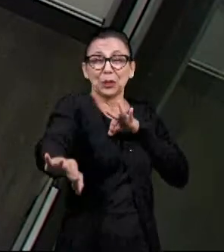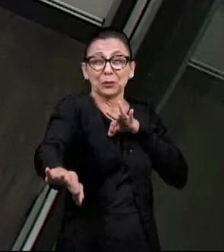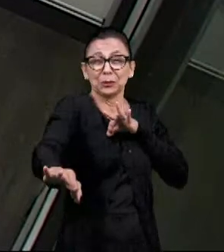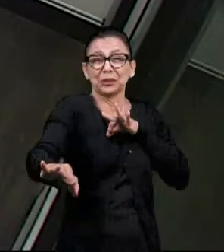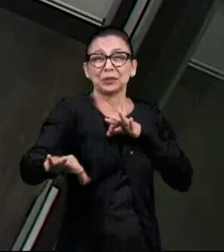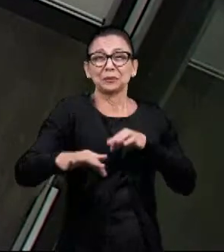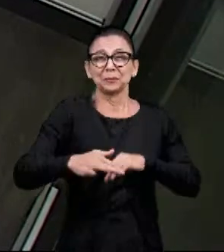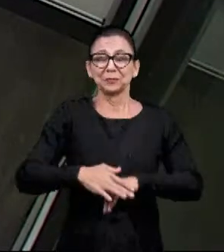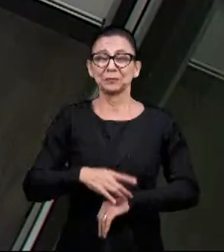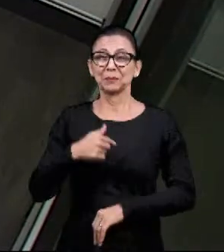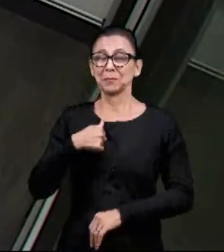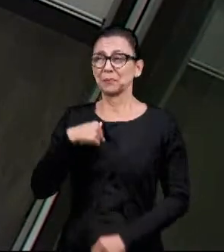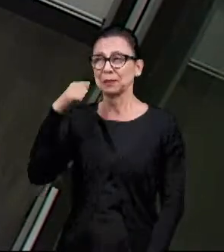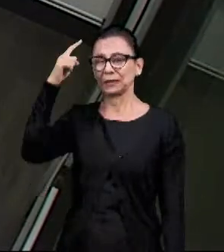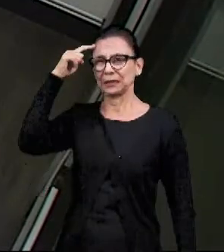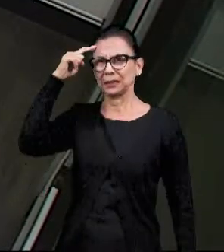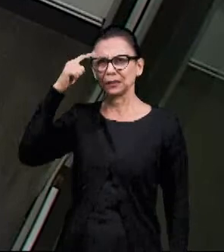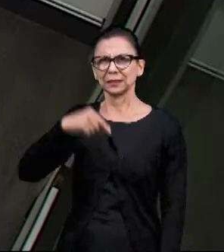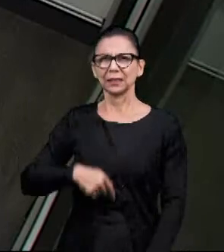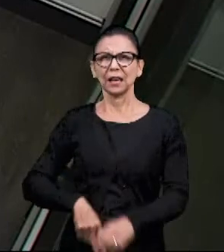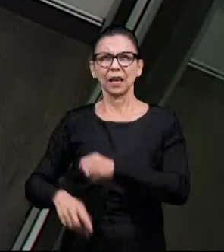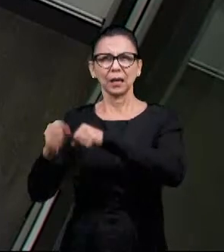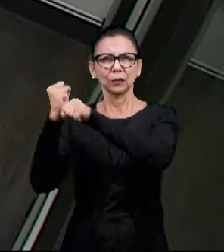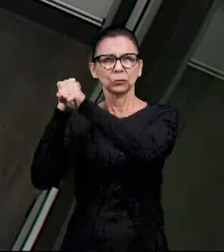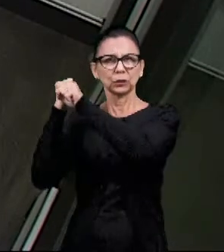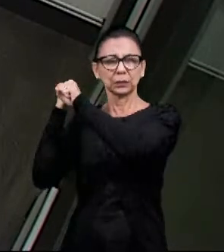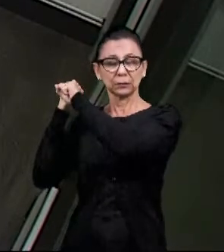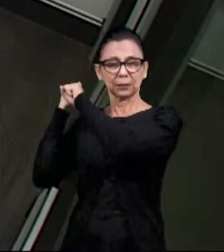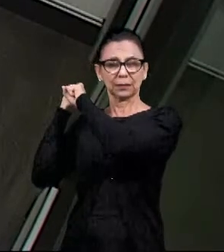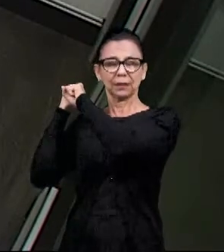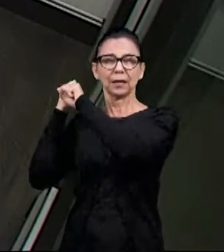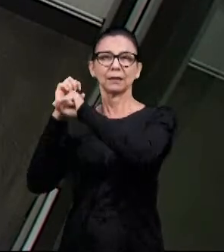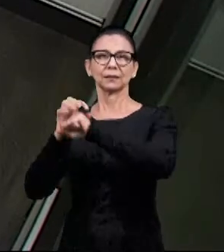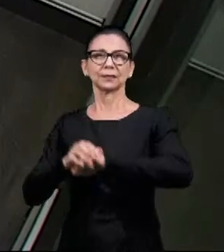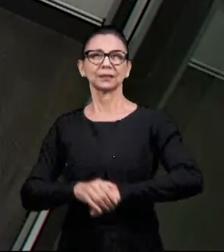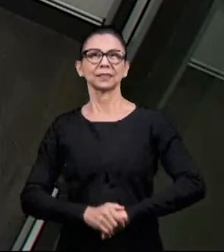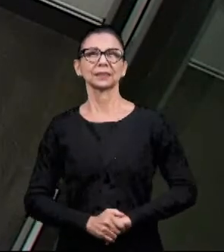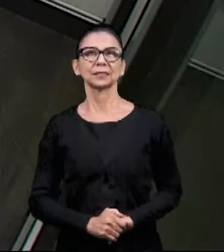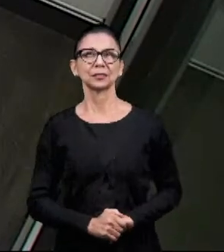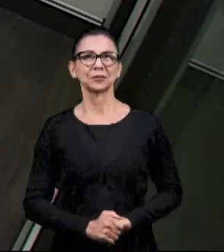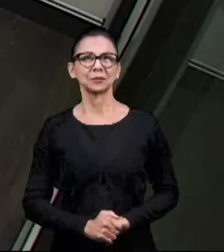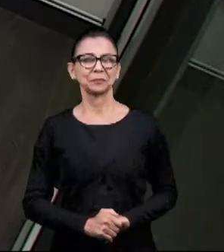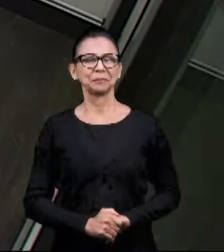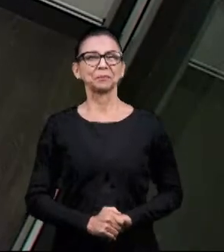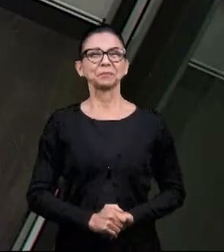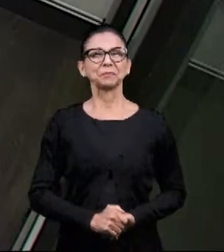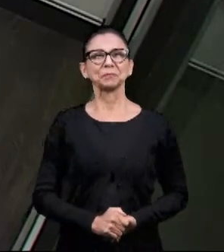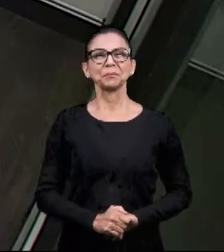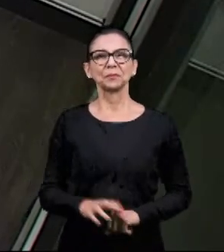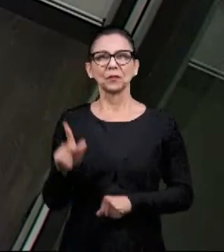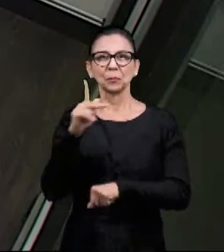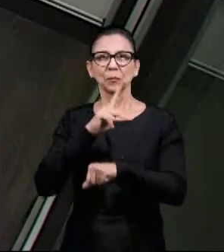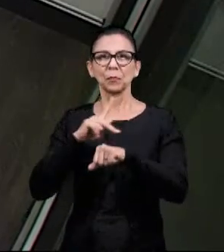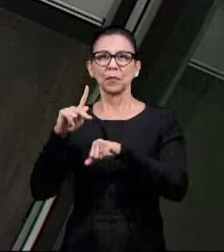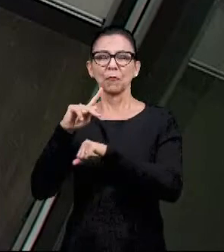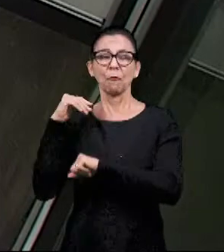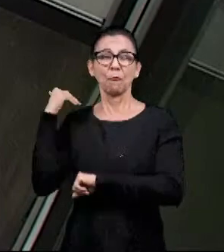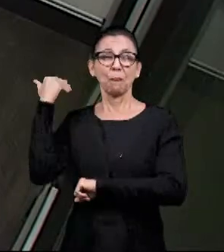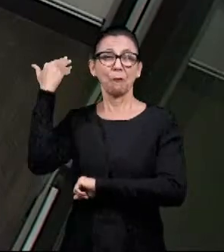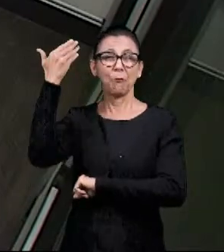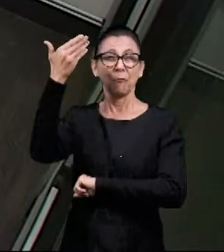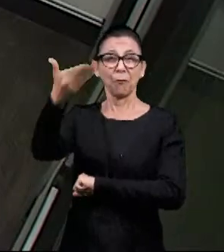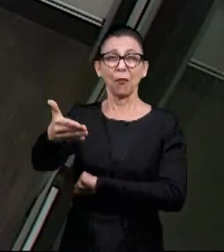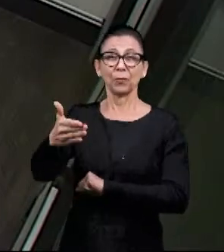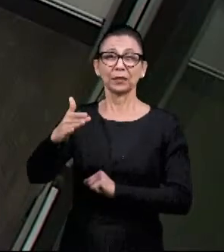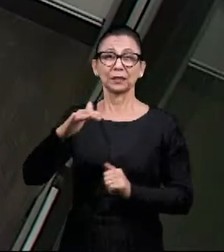Quando eu fui, rapaz, alguns anos atrás, o senhor me enviou com alguns companheiros lá em Vladivostok, lá do outro lado do